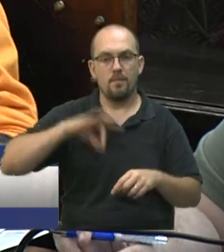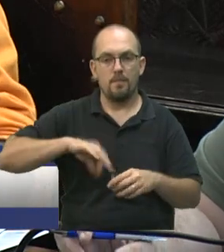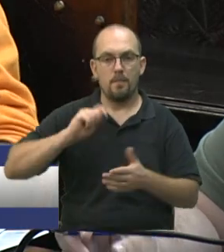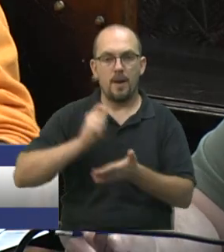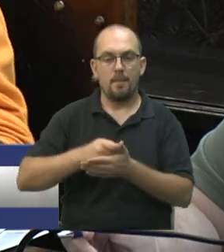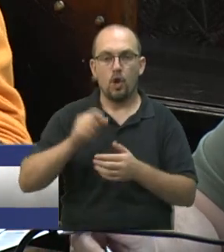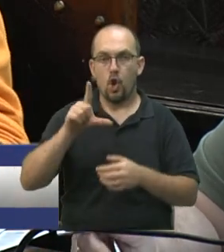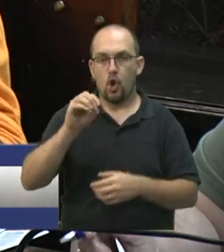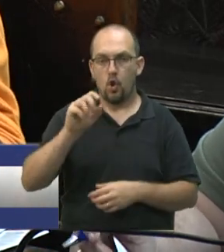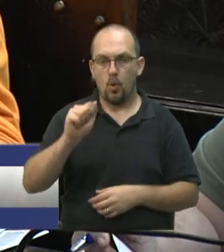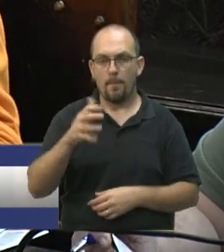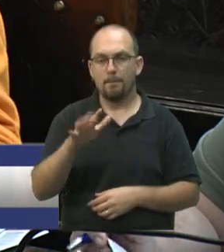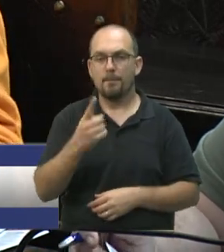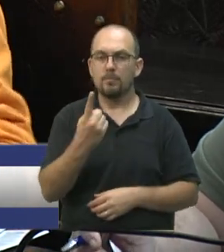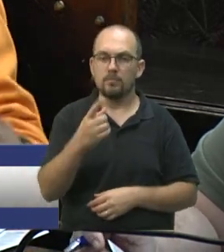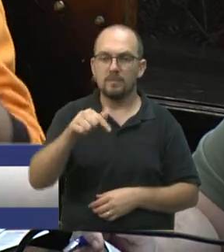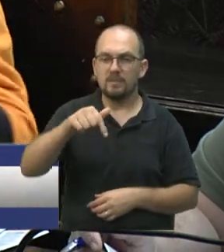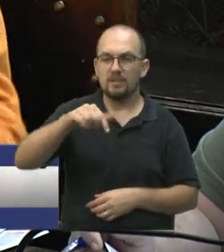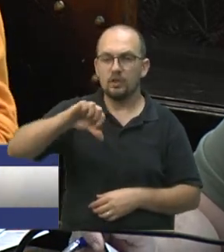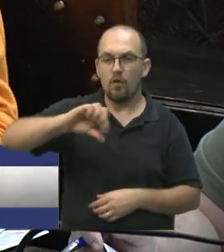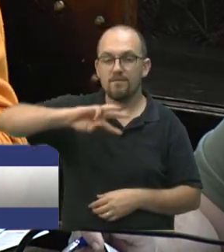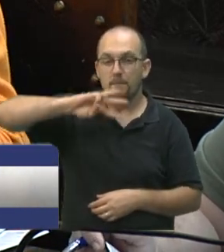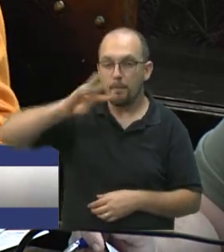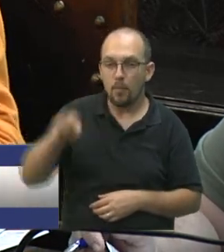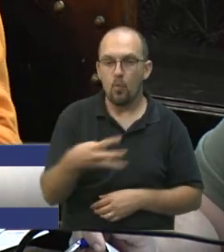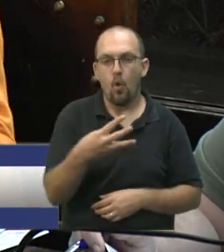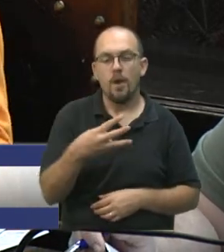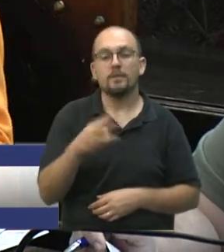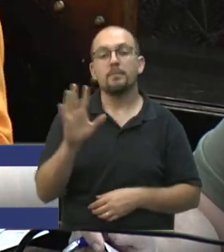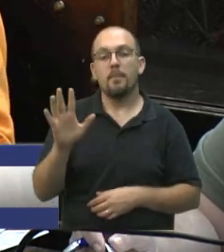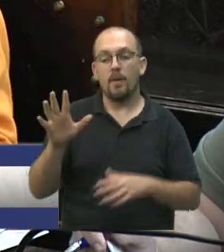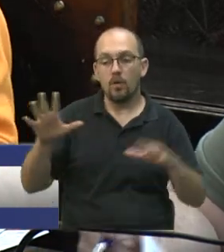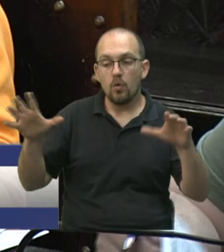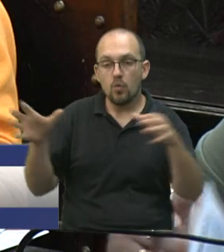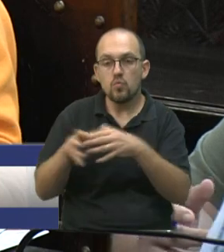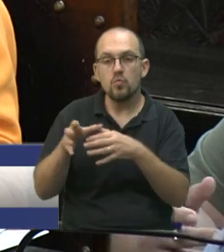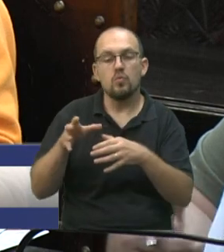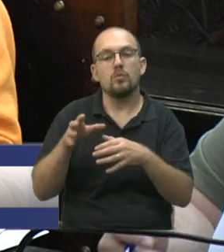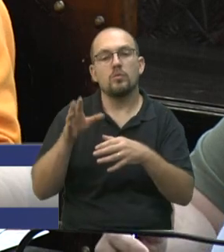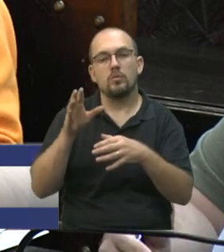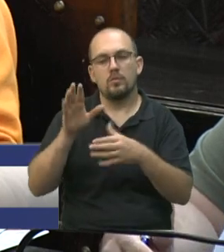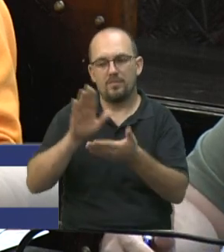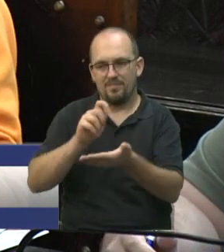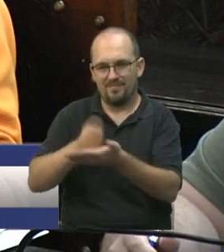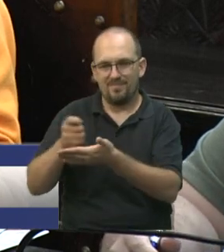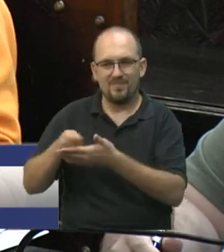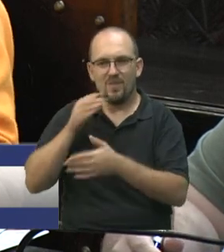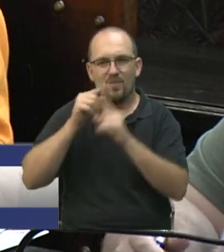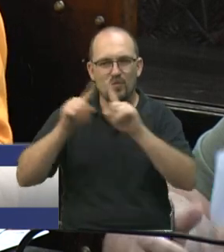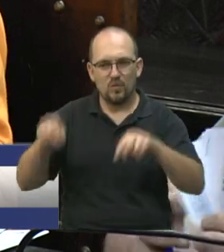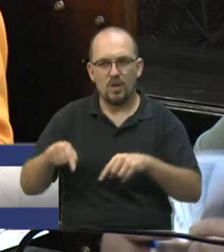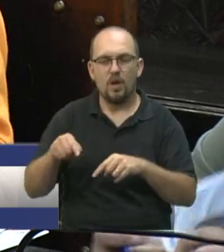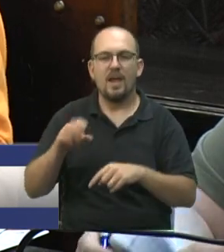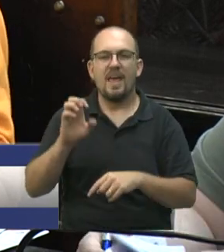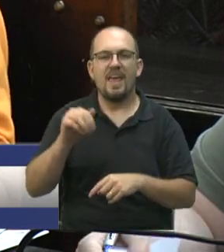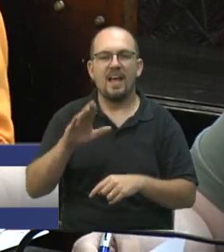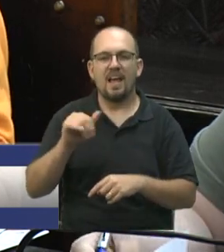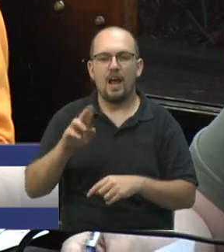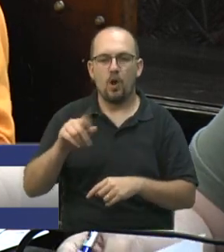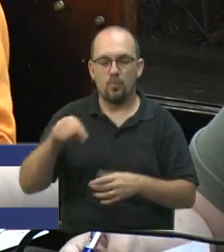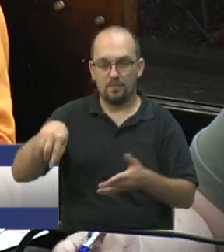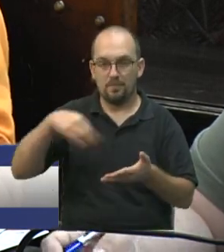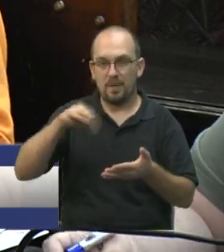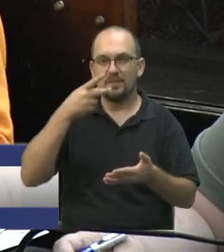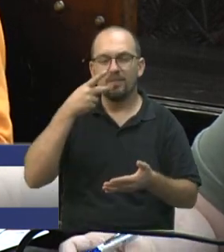em torno de 179 milhões. E para pessoal e encargos sociais. E para pessoal e encargos sociais, segundo a página 5 aqui,